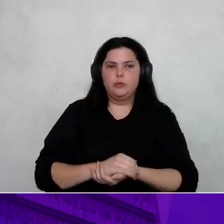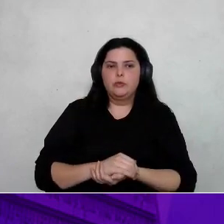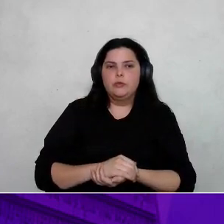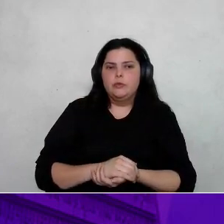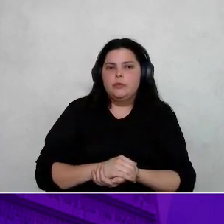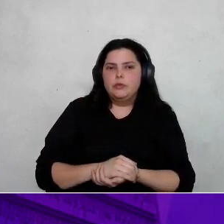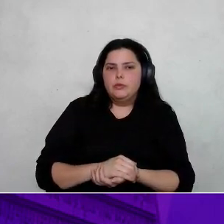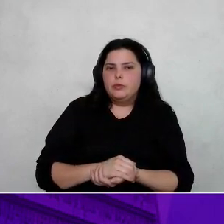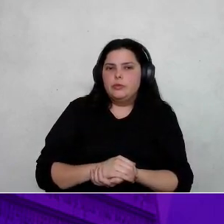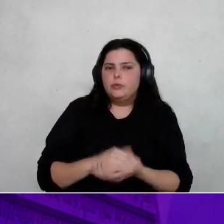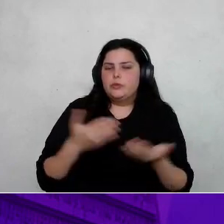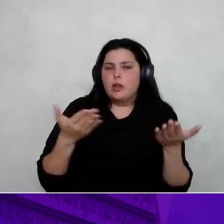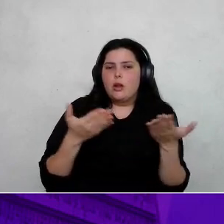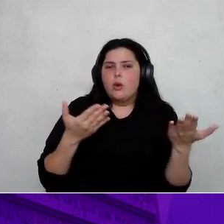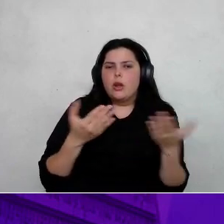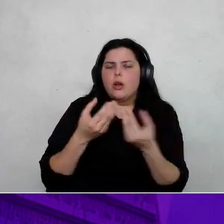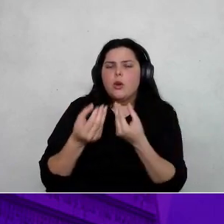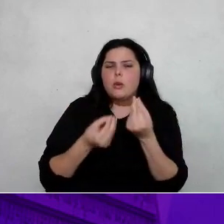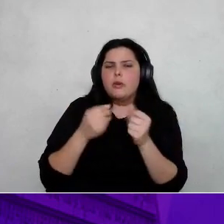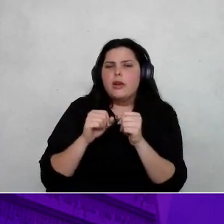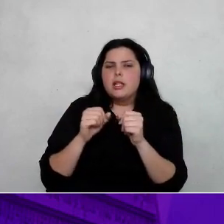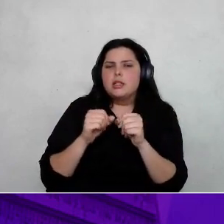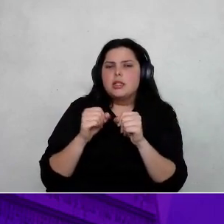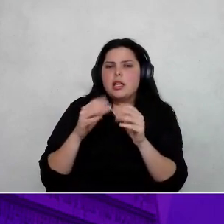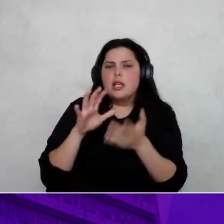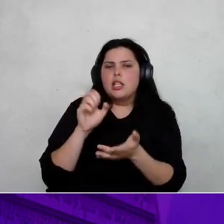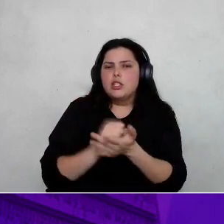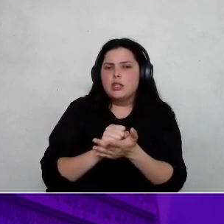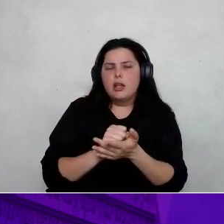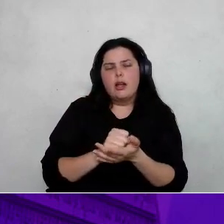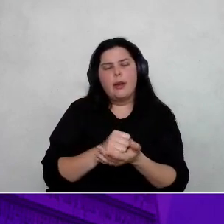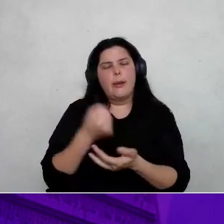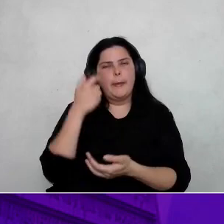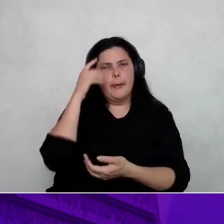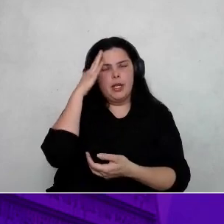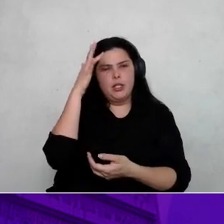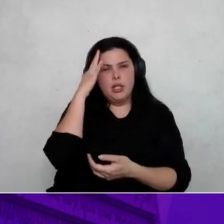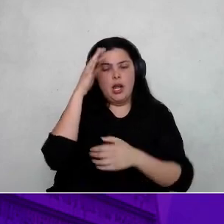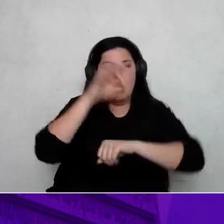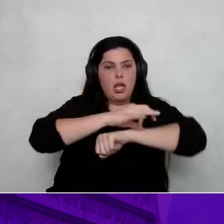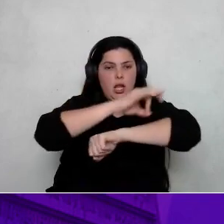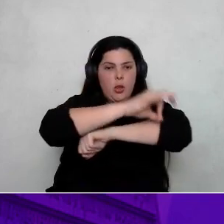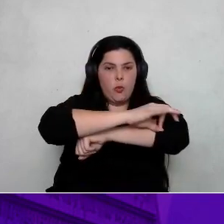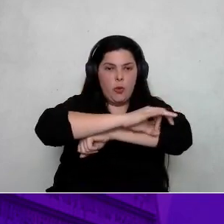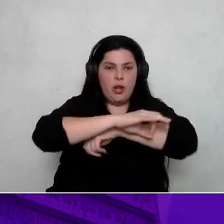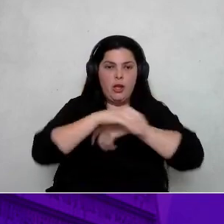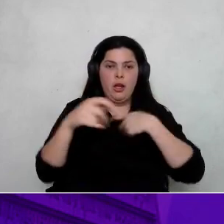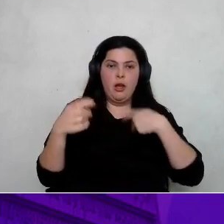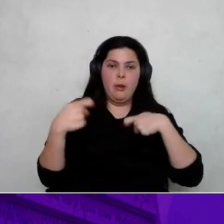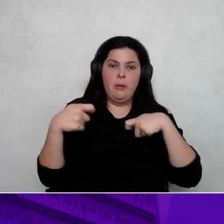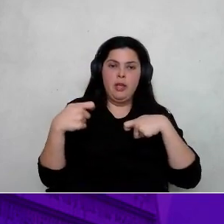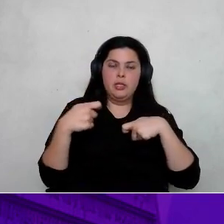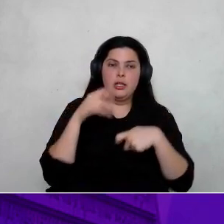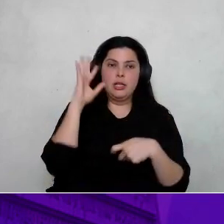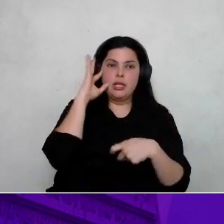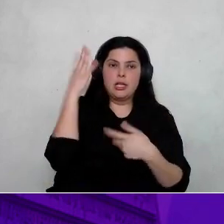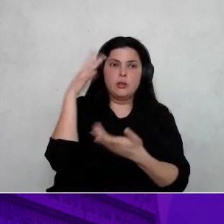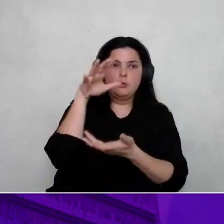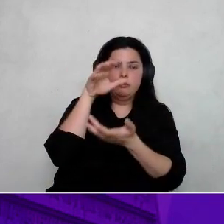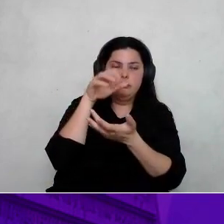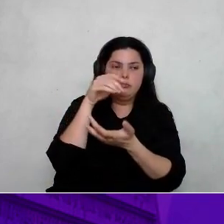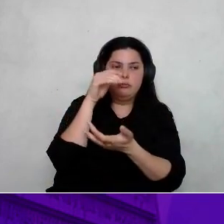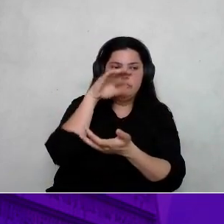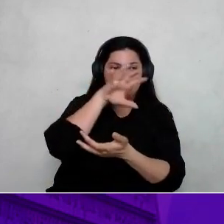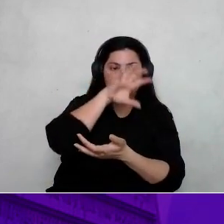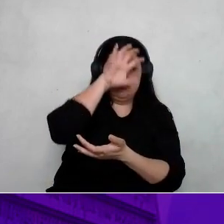agora registrar isso? Quando a gente pensa muito nessa linha de arquitetura, a gente precisa registrar as nossas decisões. Tem vários